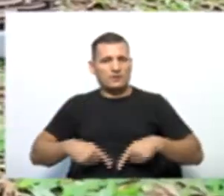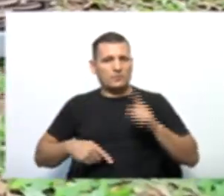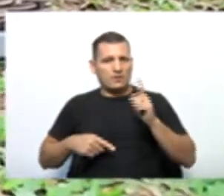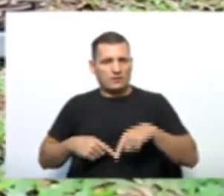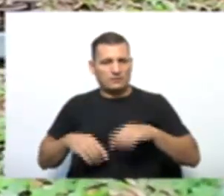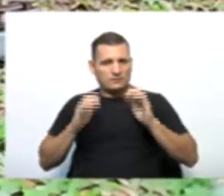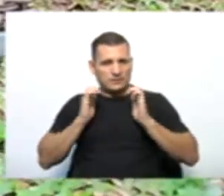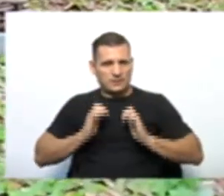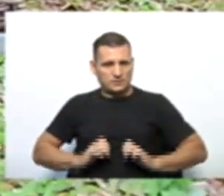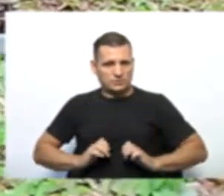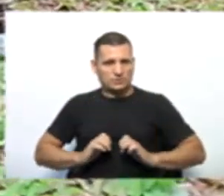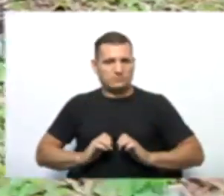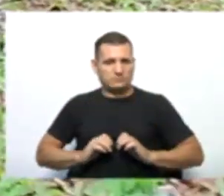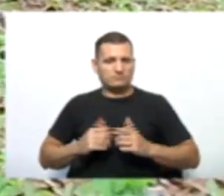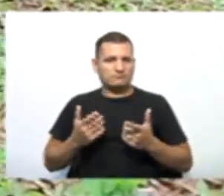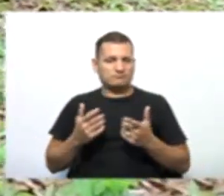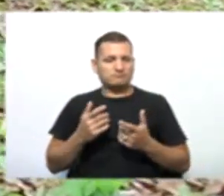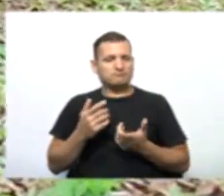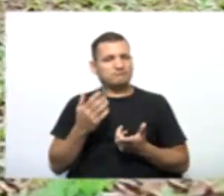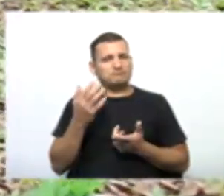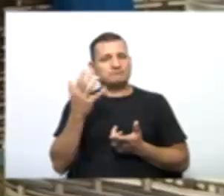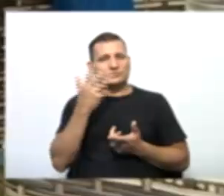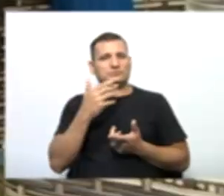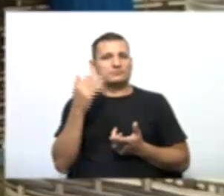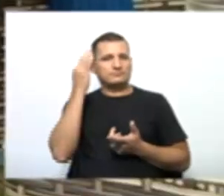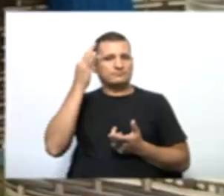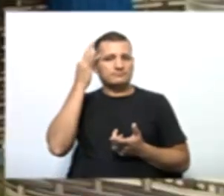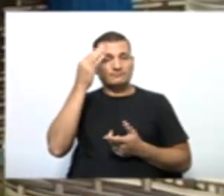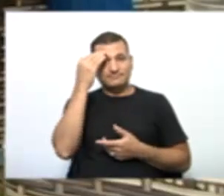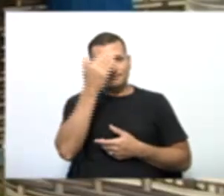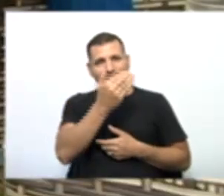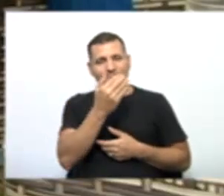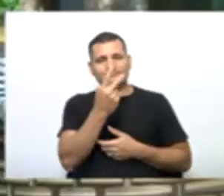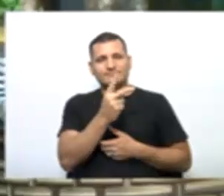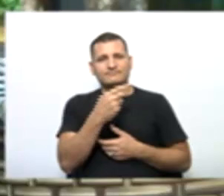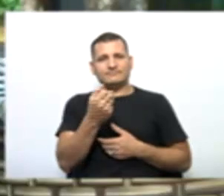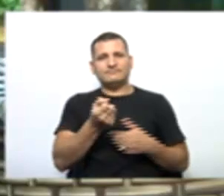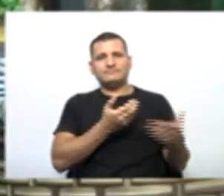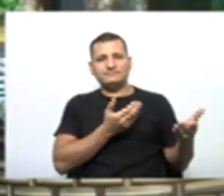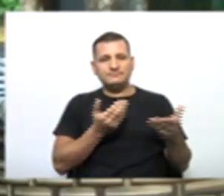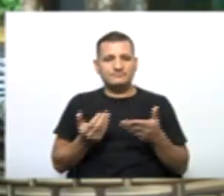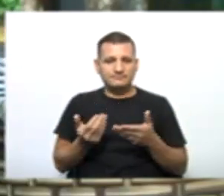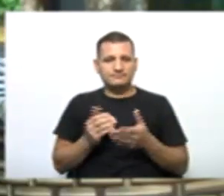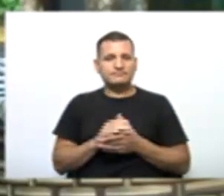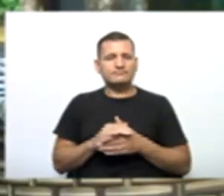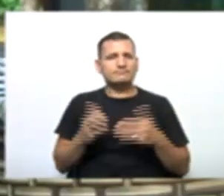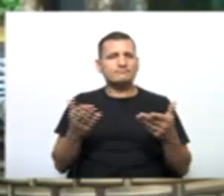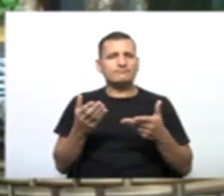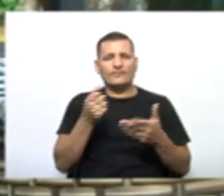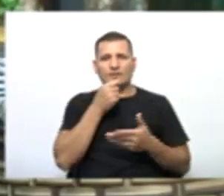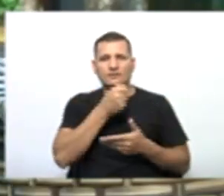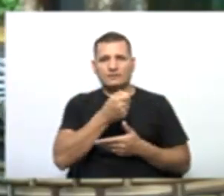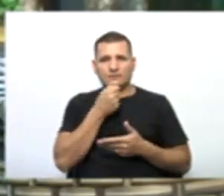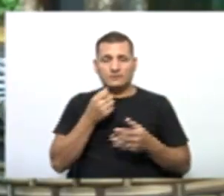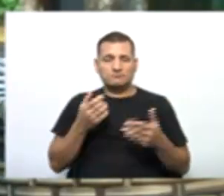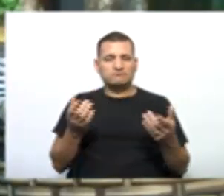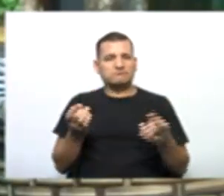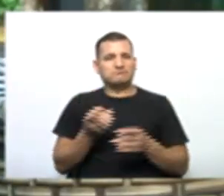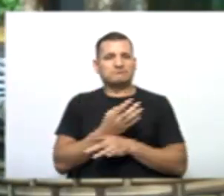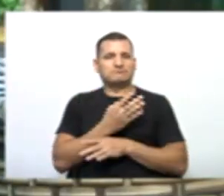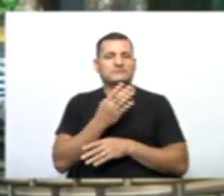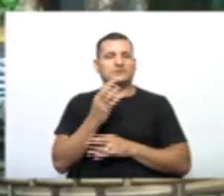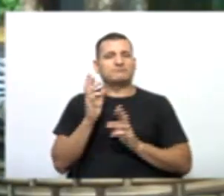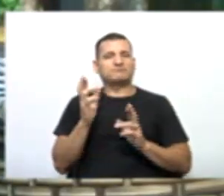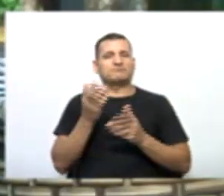ético, seguindo uma linha da filosofia. Fernanda, obrigado por ter aceito o convite mais uma vez. Bom, nossa entrevista de hoje fica por aqui. Espero que você